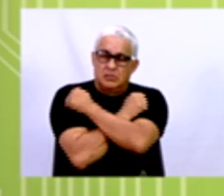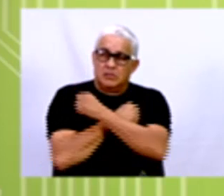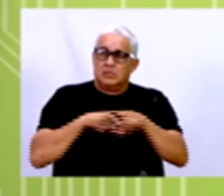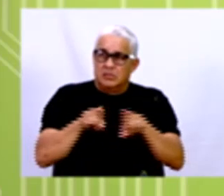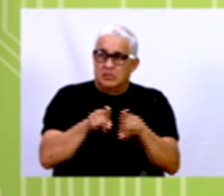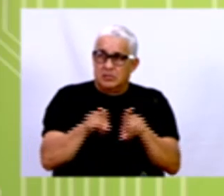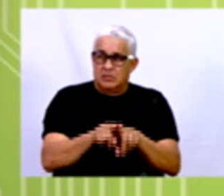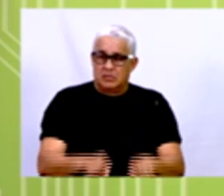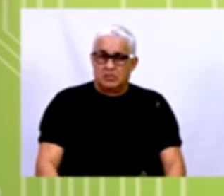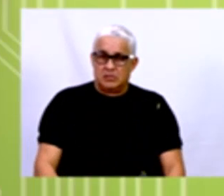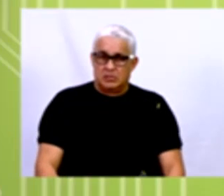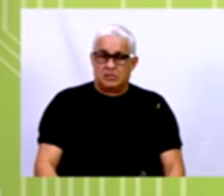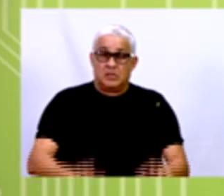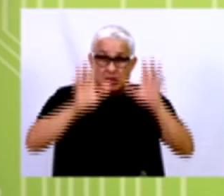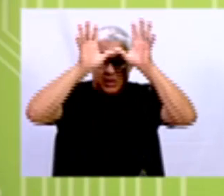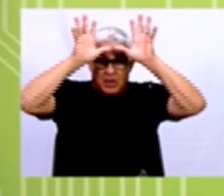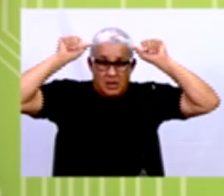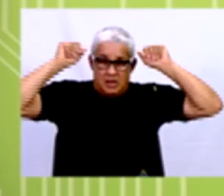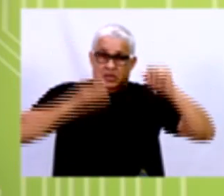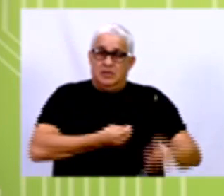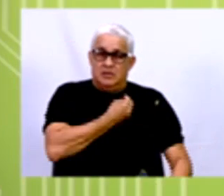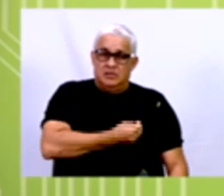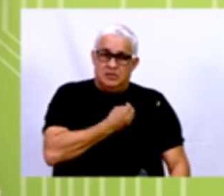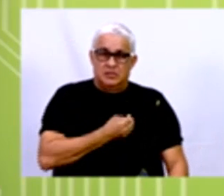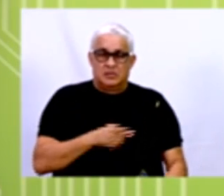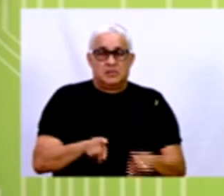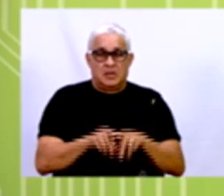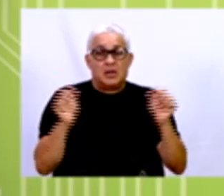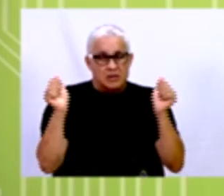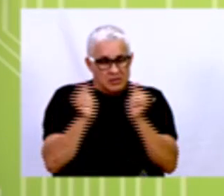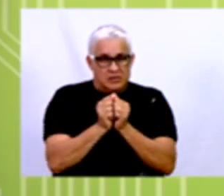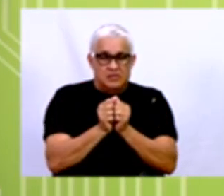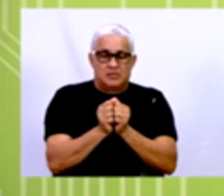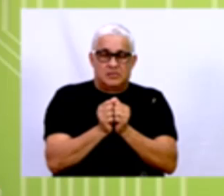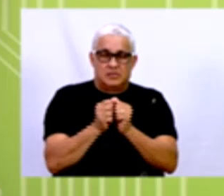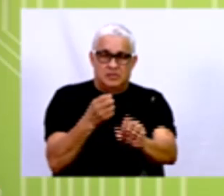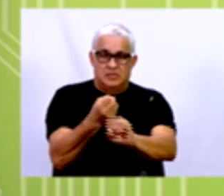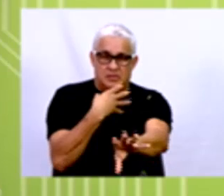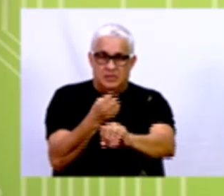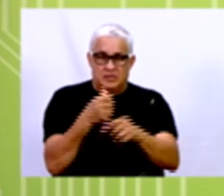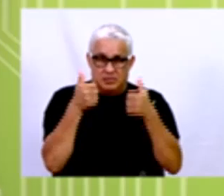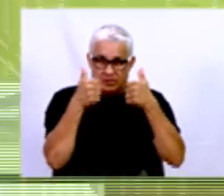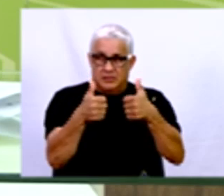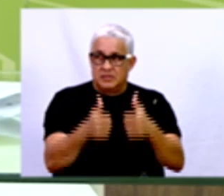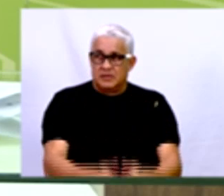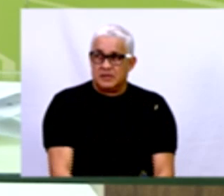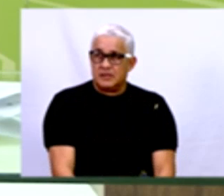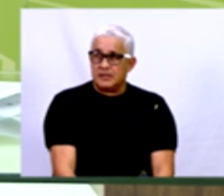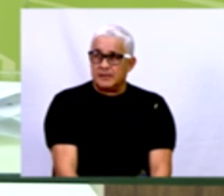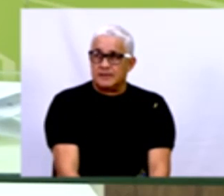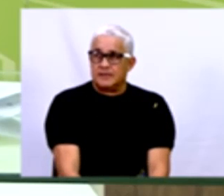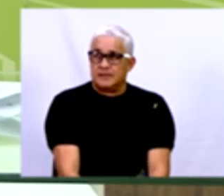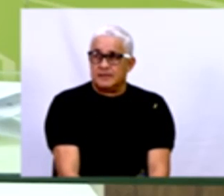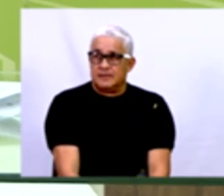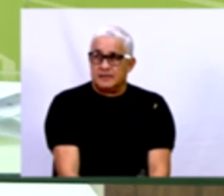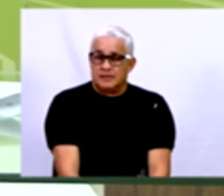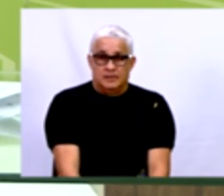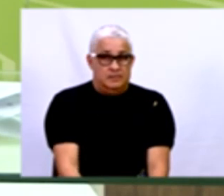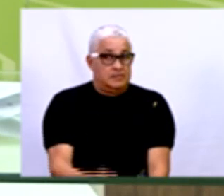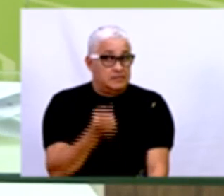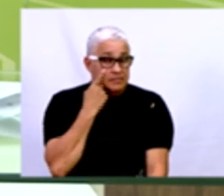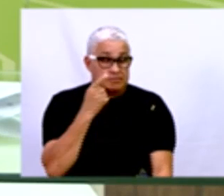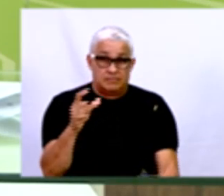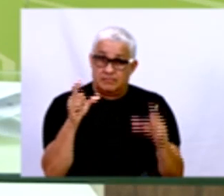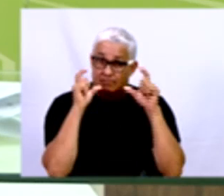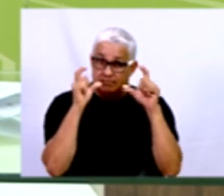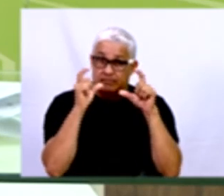lá em Rio Branco, lá no Acre, também nos acompanhando nessa teleaula, tá bom? Isso mesmo. Então, fiquem atentos